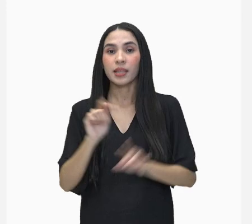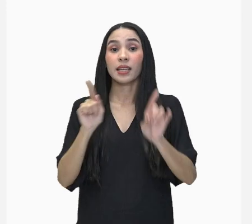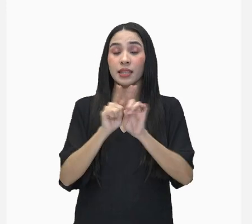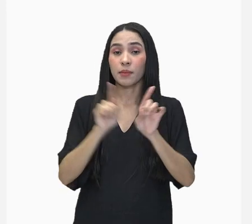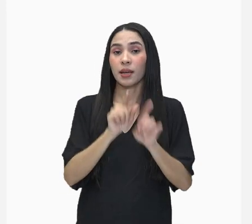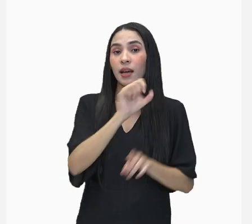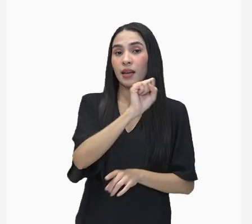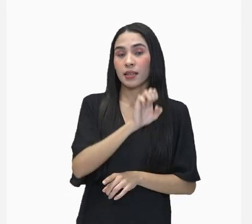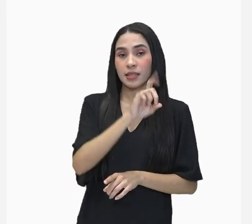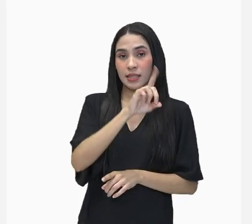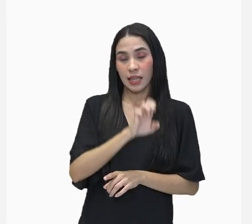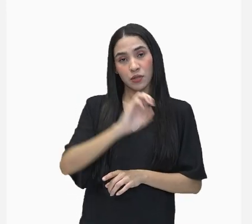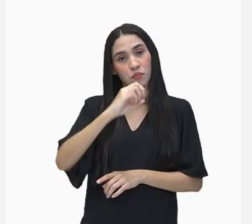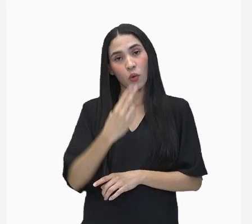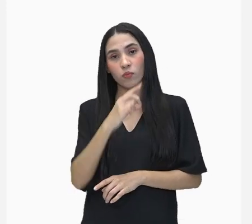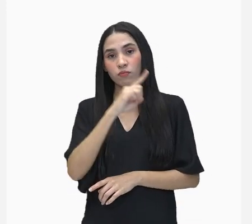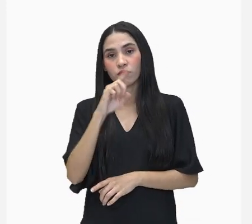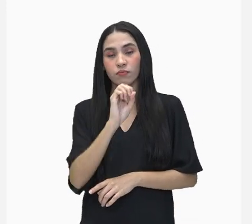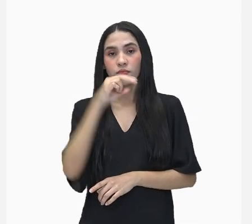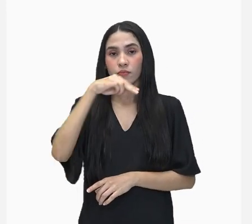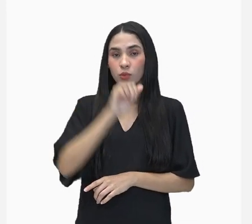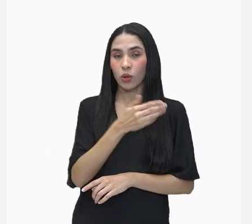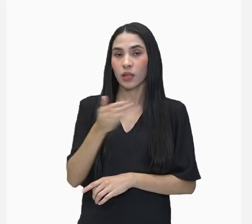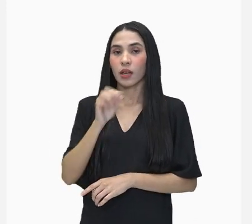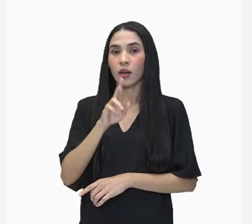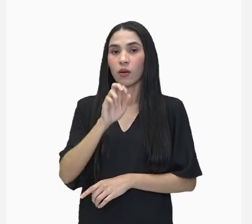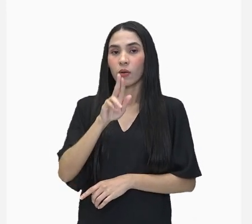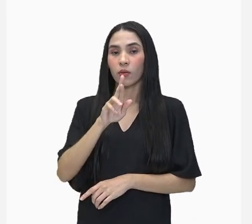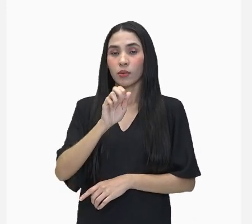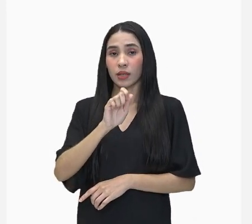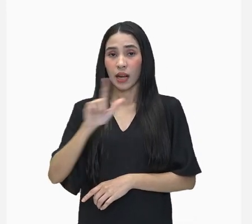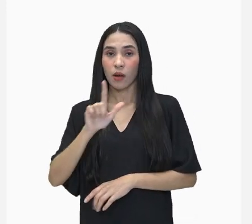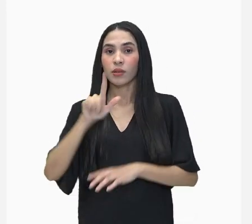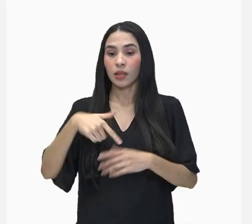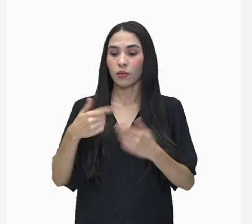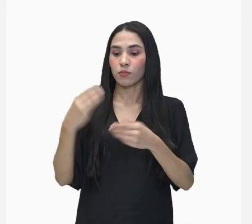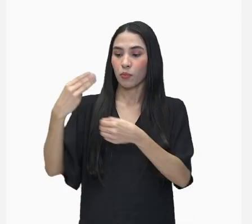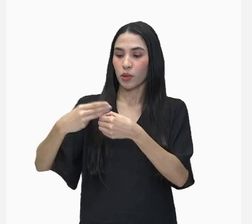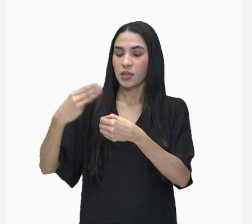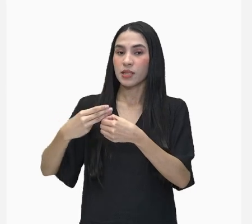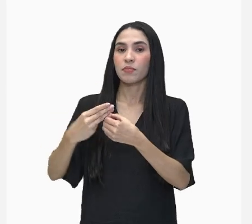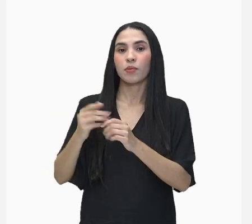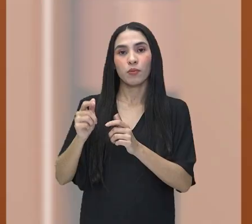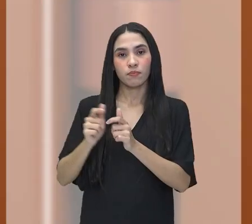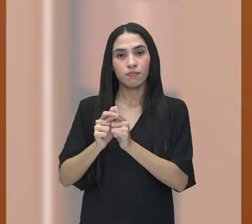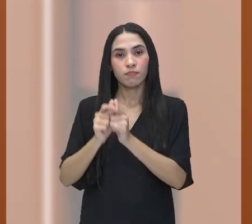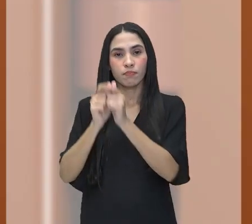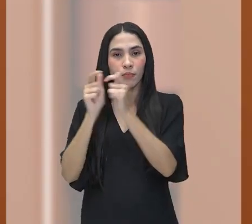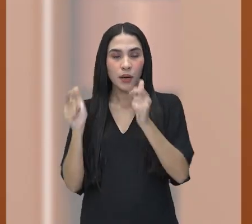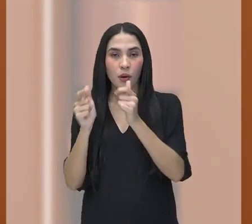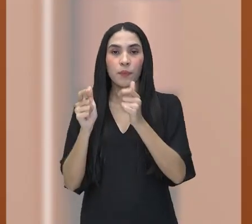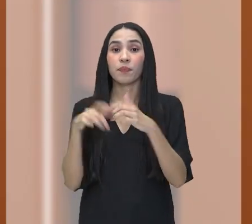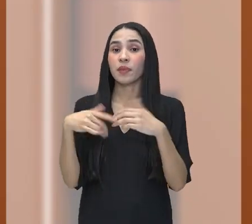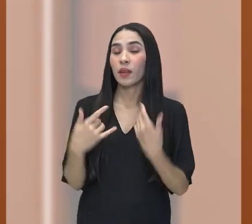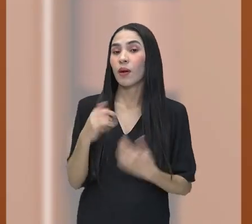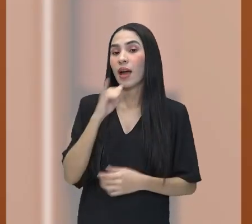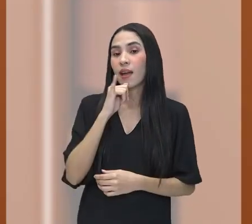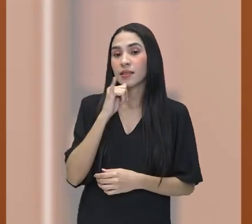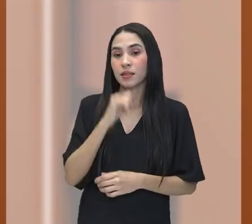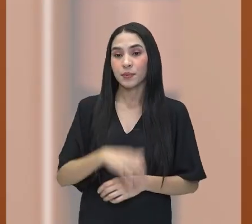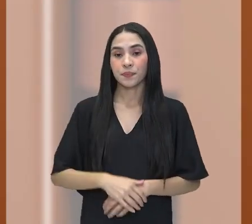rural, ou zona rural. Então, o município ele é mais abrangente. E nós podemos citar como exemplo,